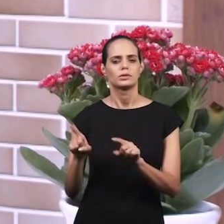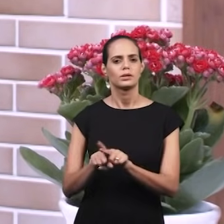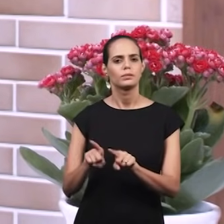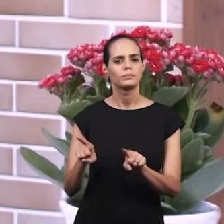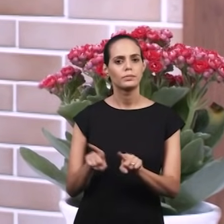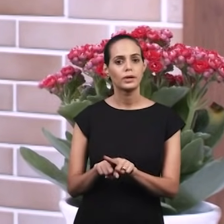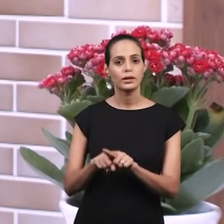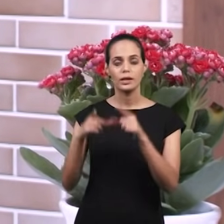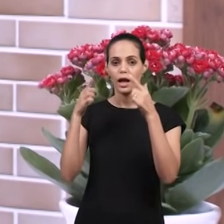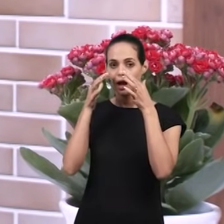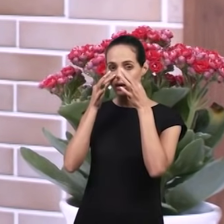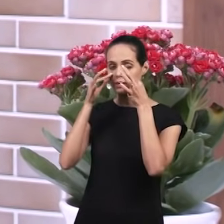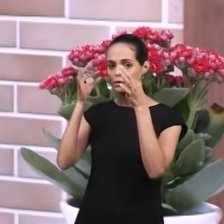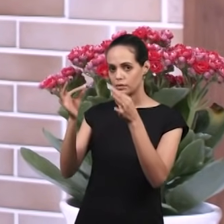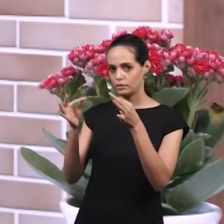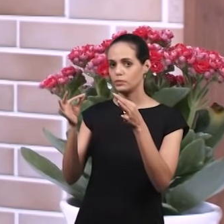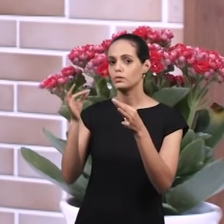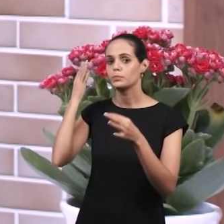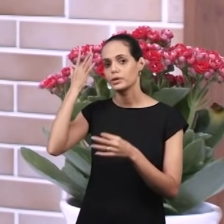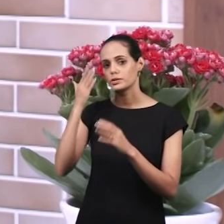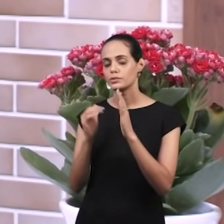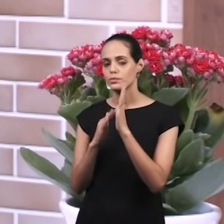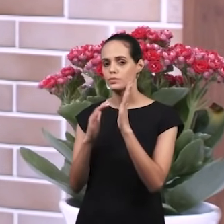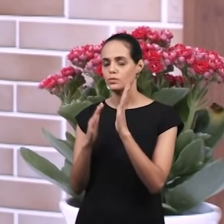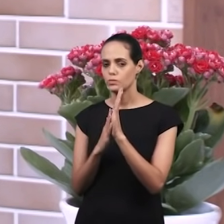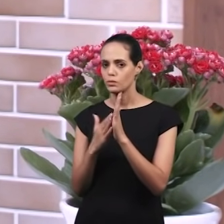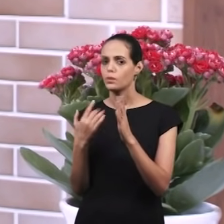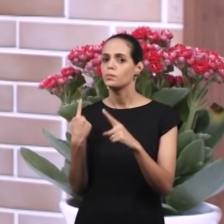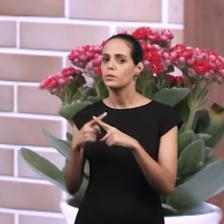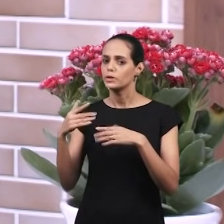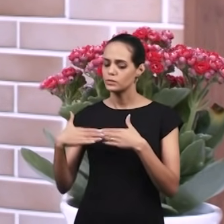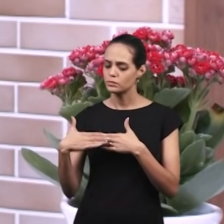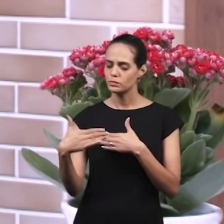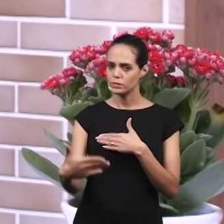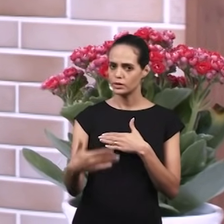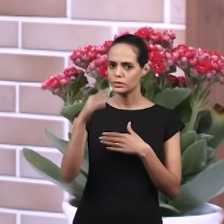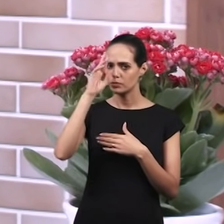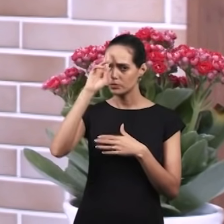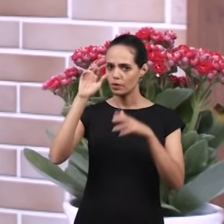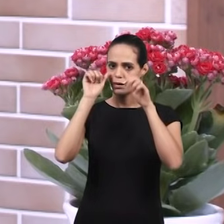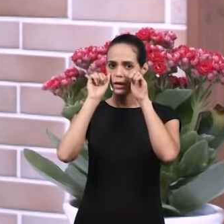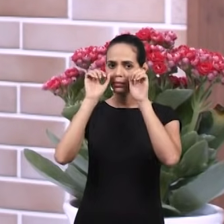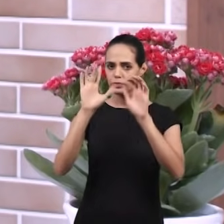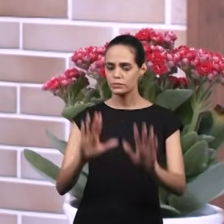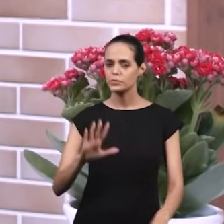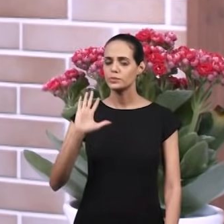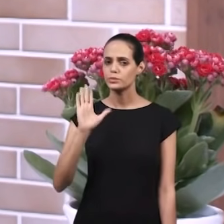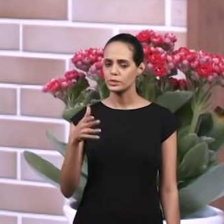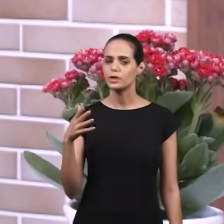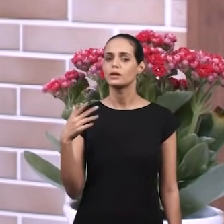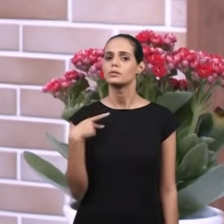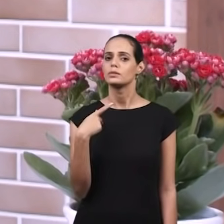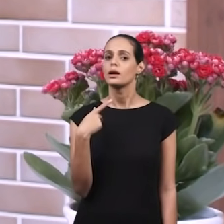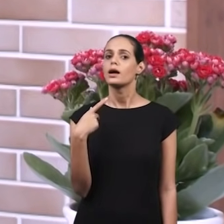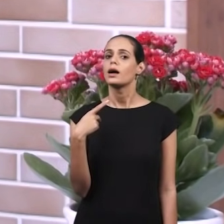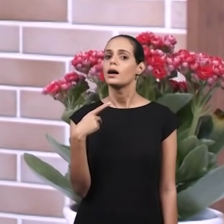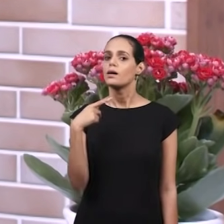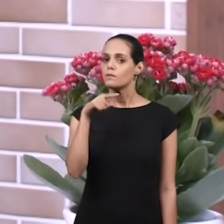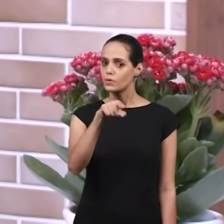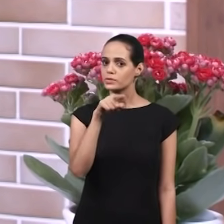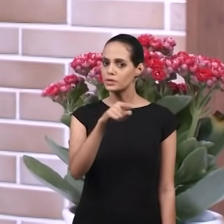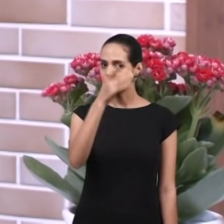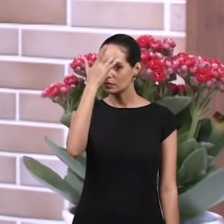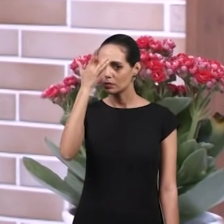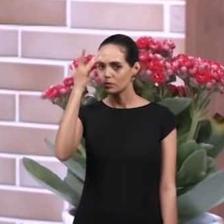mensagem que Ele traz, porque a partir deste momento, o Senhor já está abençoando aqueles que estamos participando